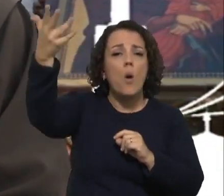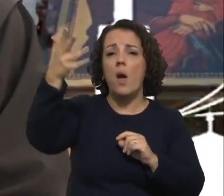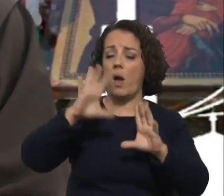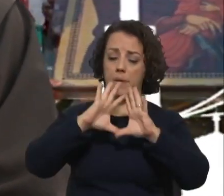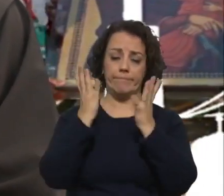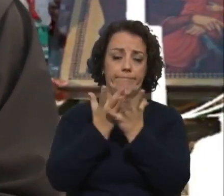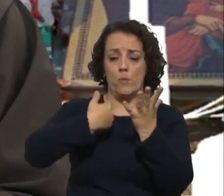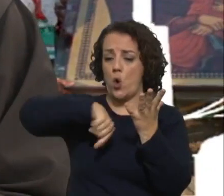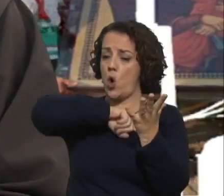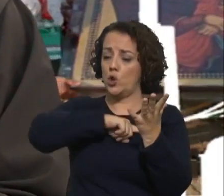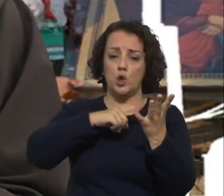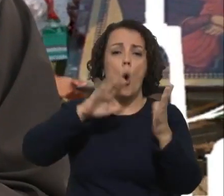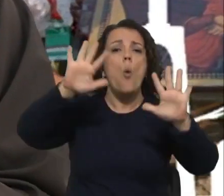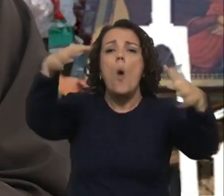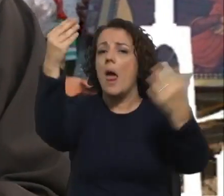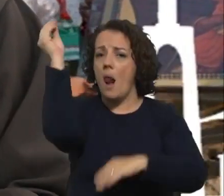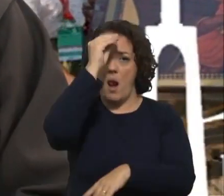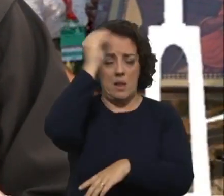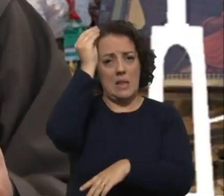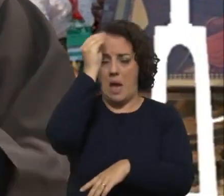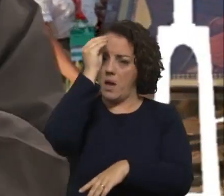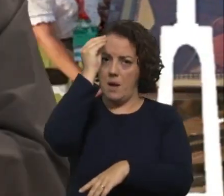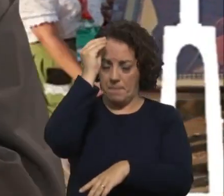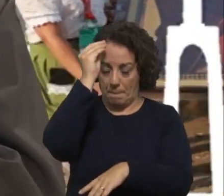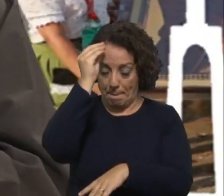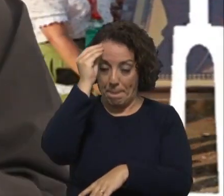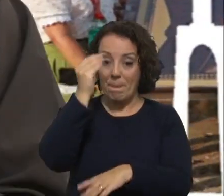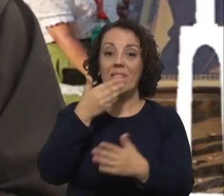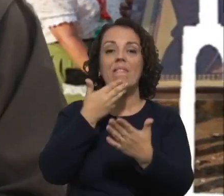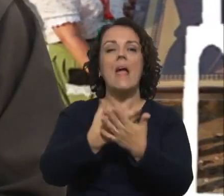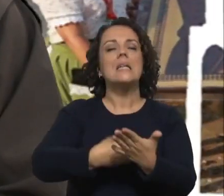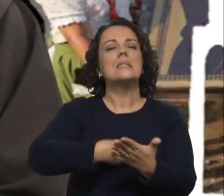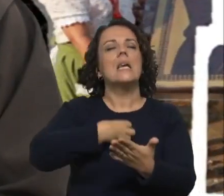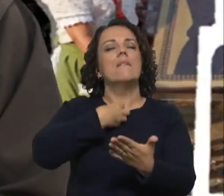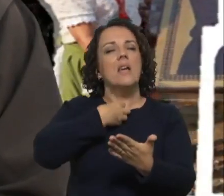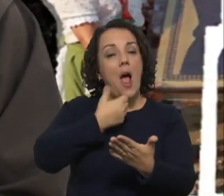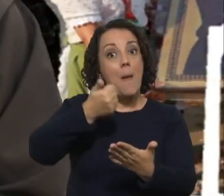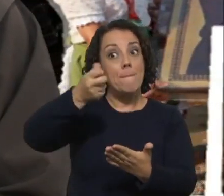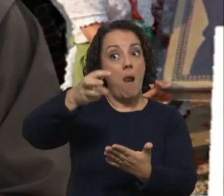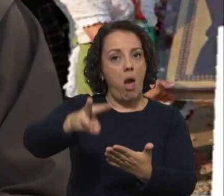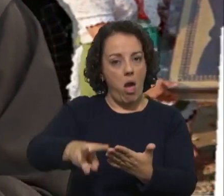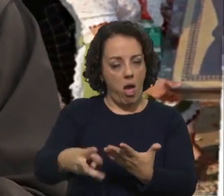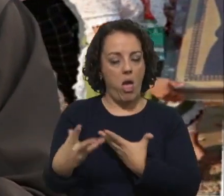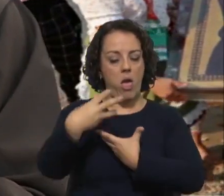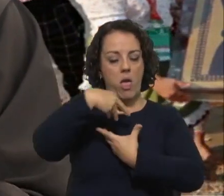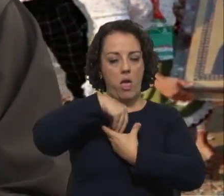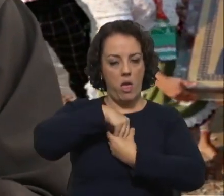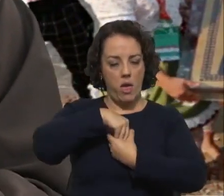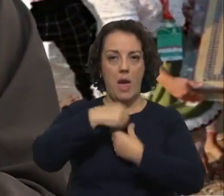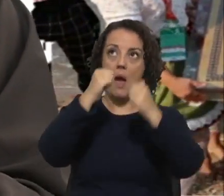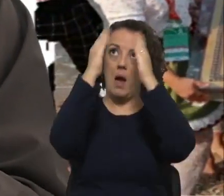onde nós estamos, em qualquer aldeia. E, portanto, trazer Belém para a nossa casa, para junto de nós, a